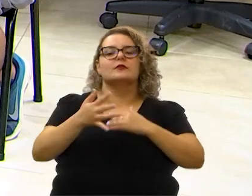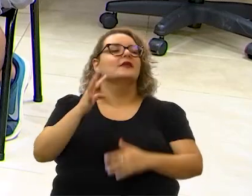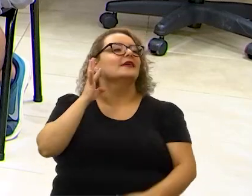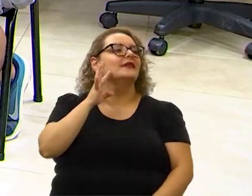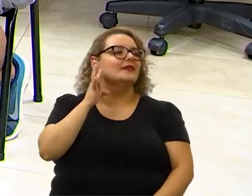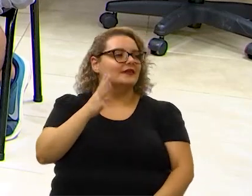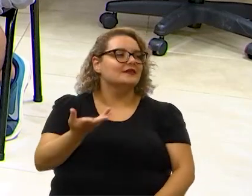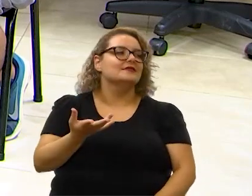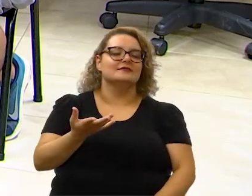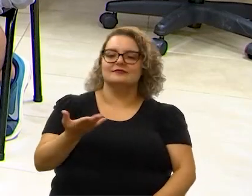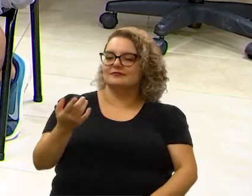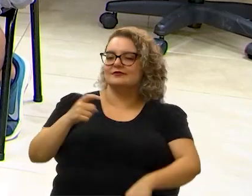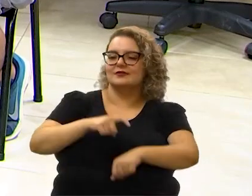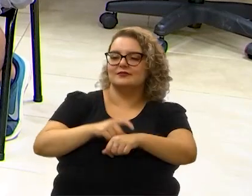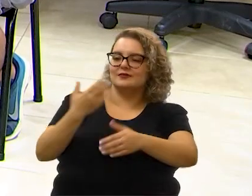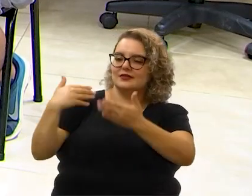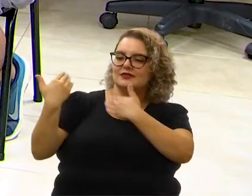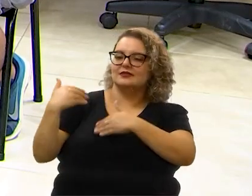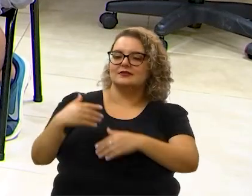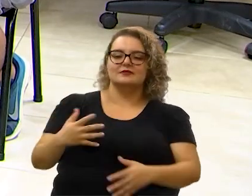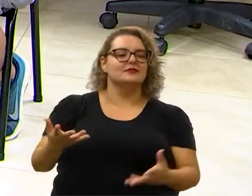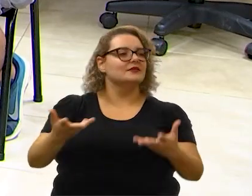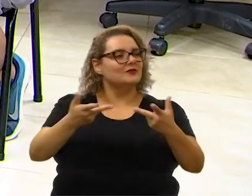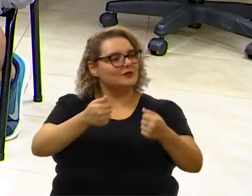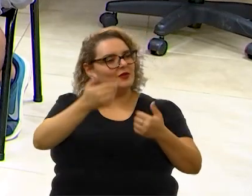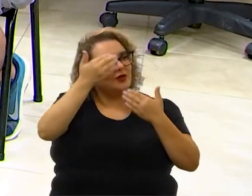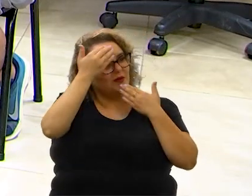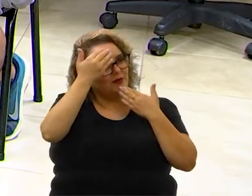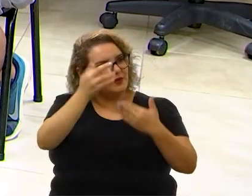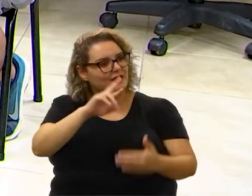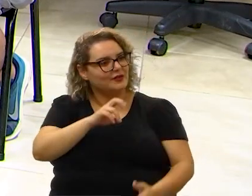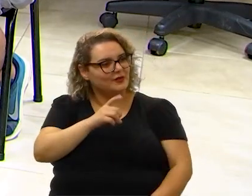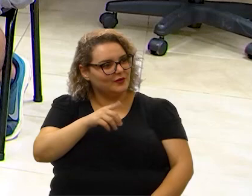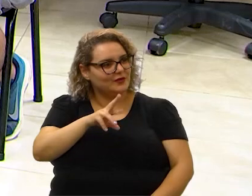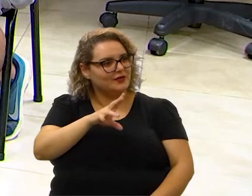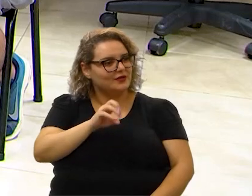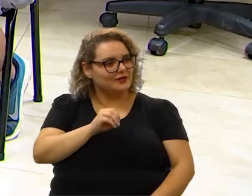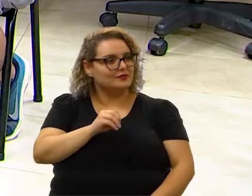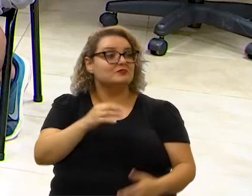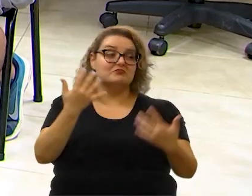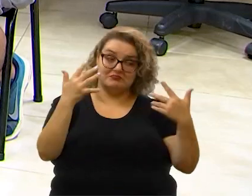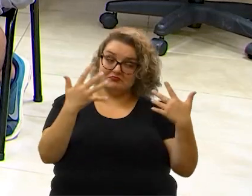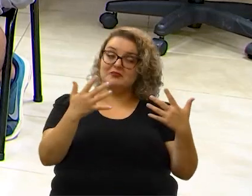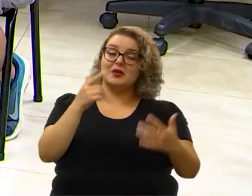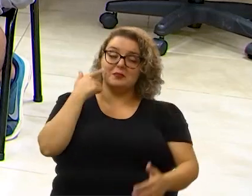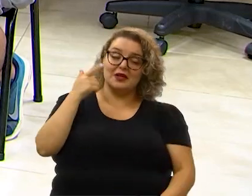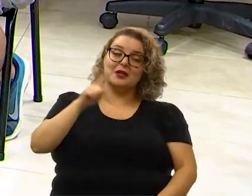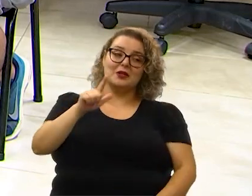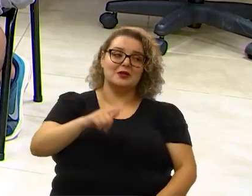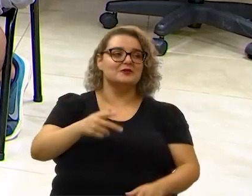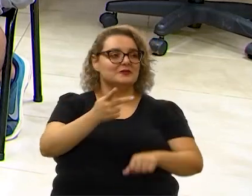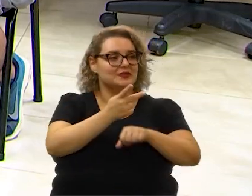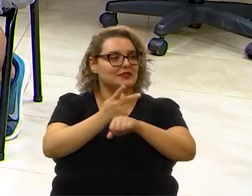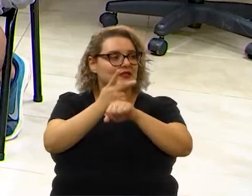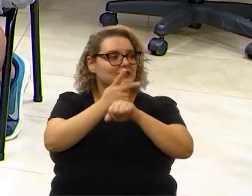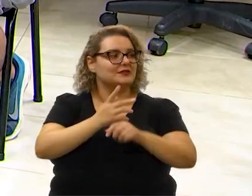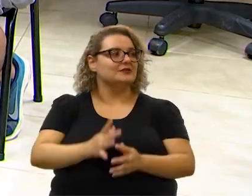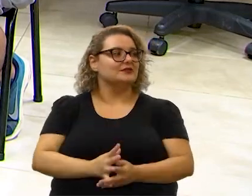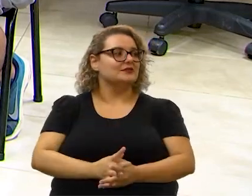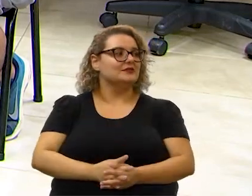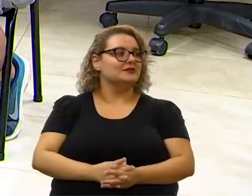Que legal, pessoal. Só que ir para um tempo anterior. Não, sensacional. Obrigado, viu, Rodrigo? Parabéns, claro, pelo